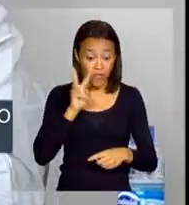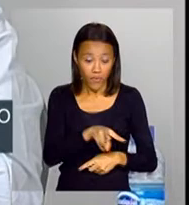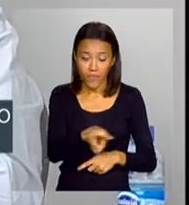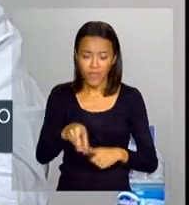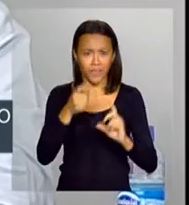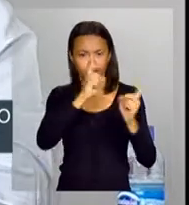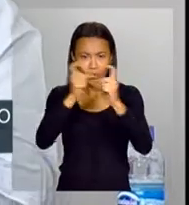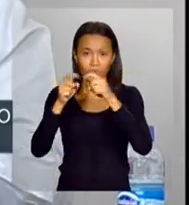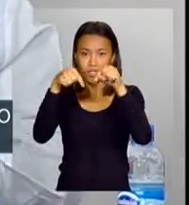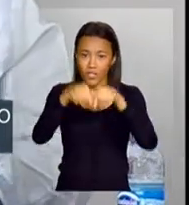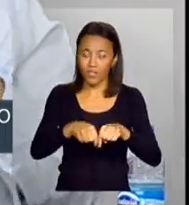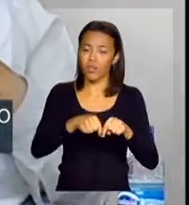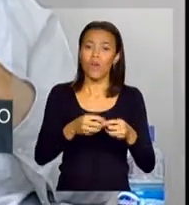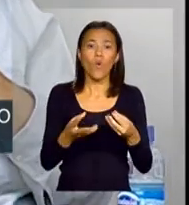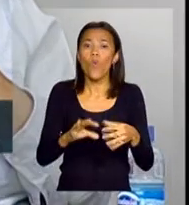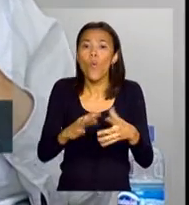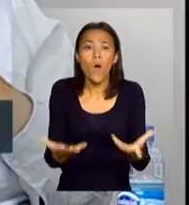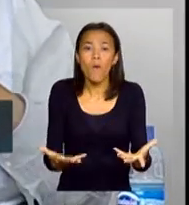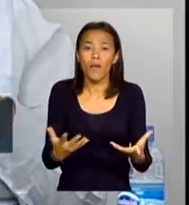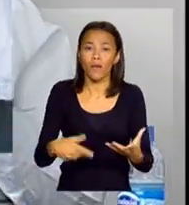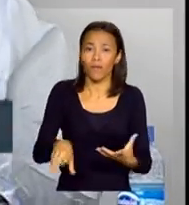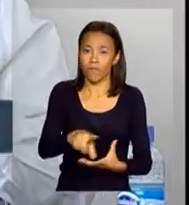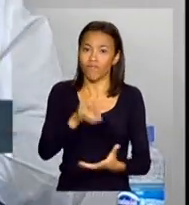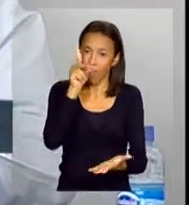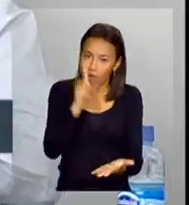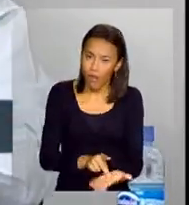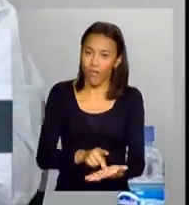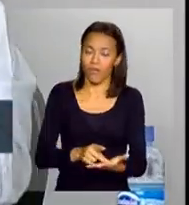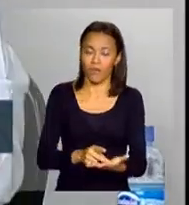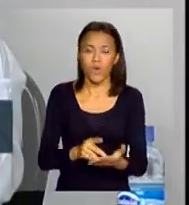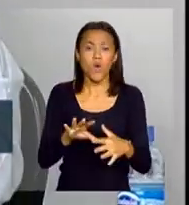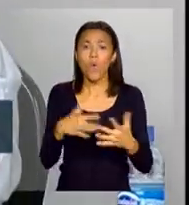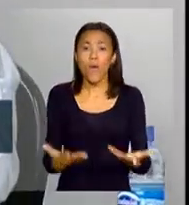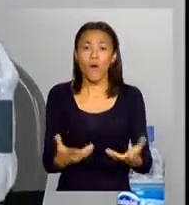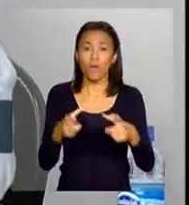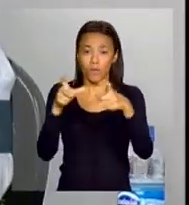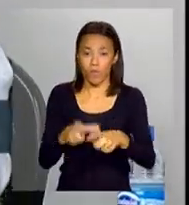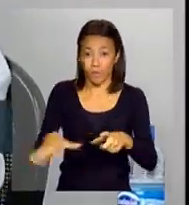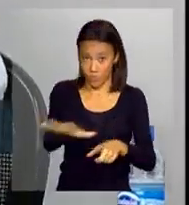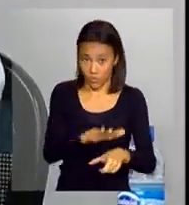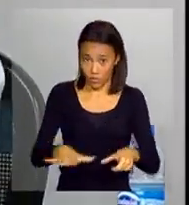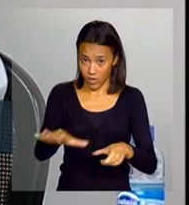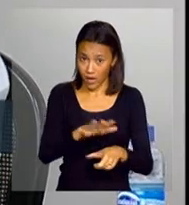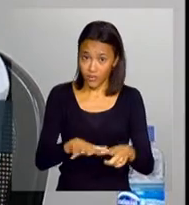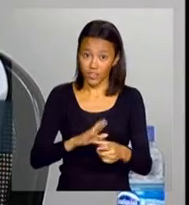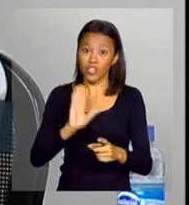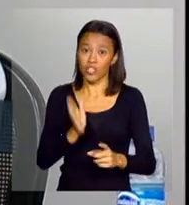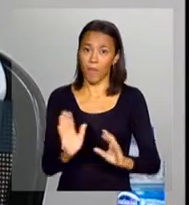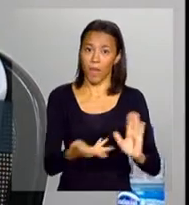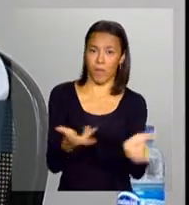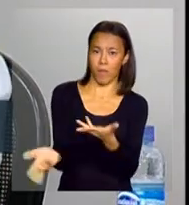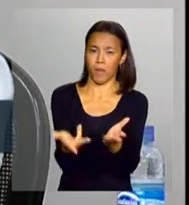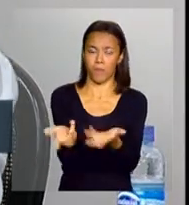isso no território para entender qual é a função. Tá? Quais são os produtores que desmataram,